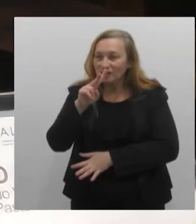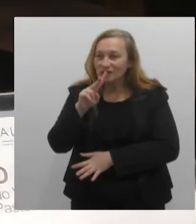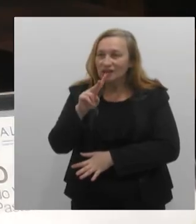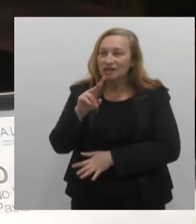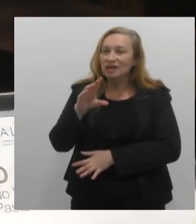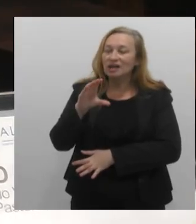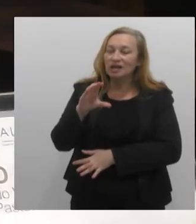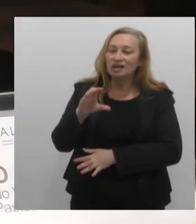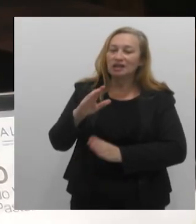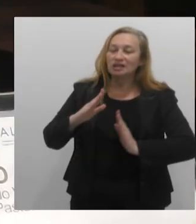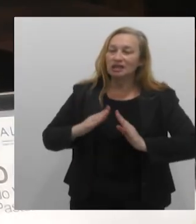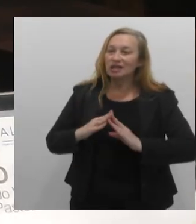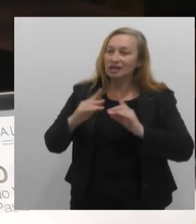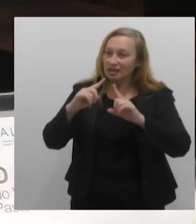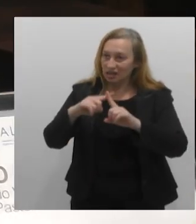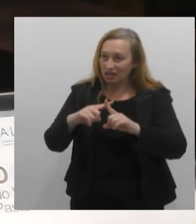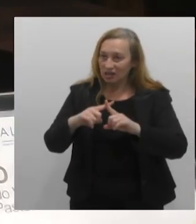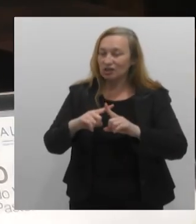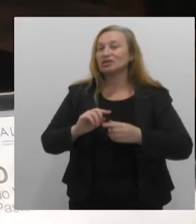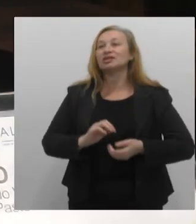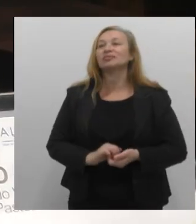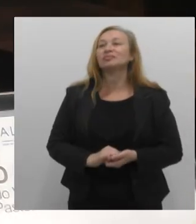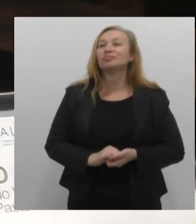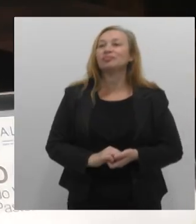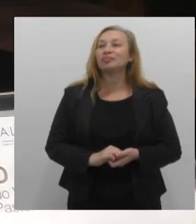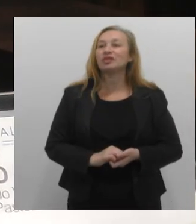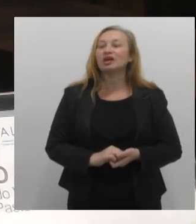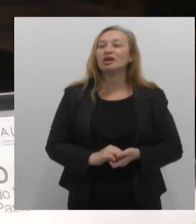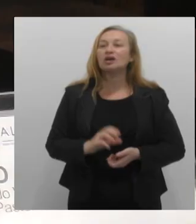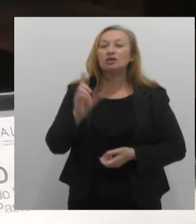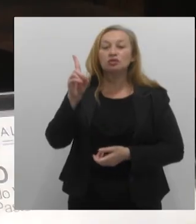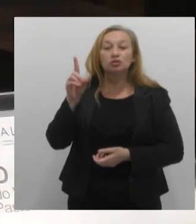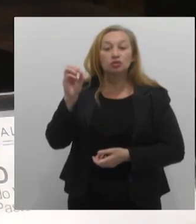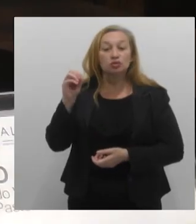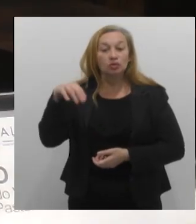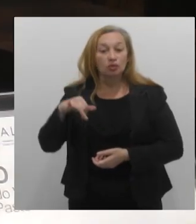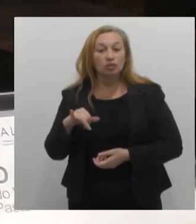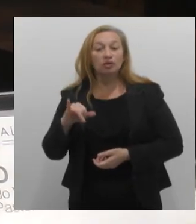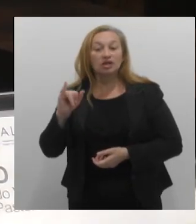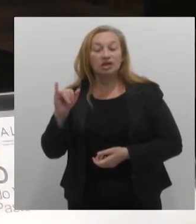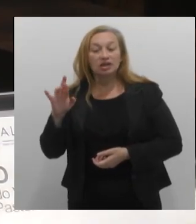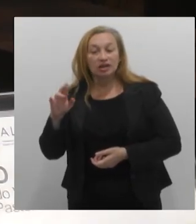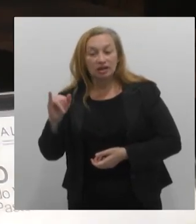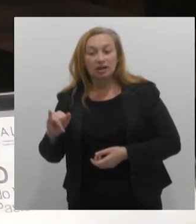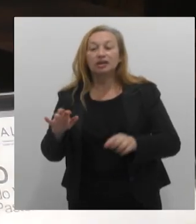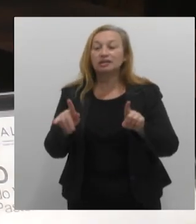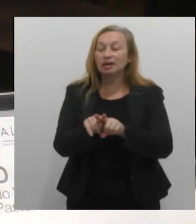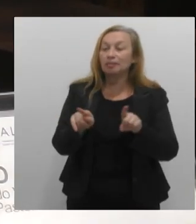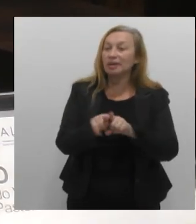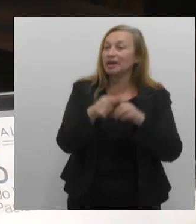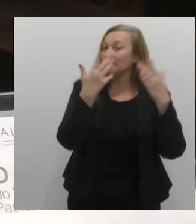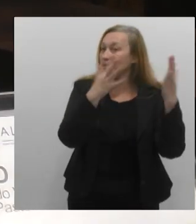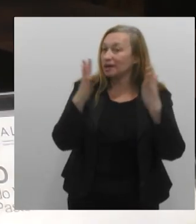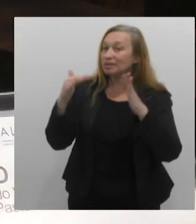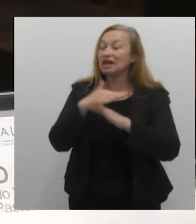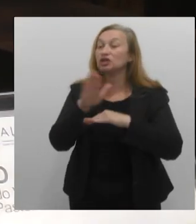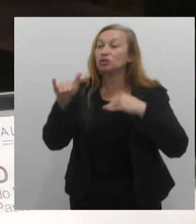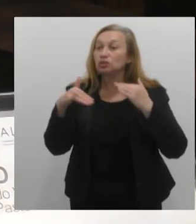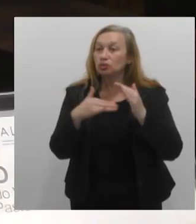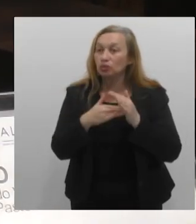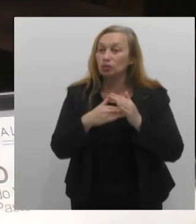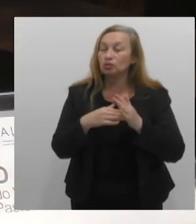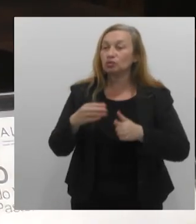arquidiocese, nosso estimado Dom Yance, e com ele também quero cumprimentar os demais